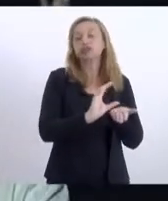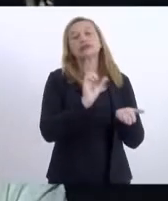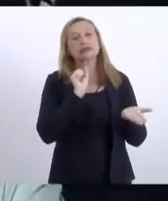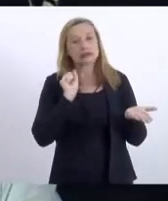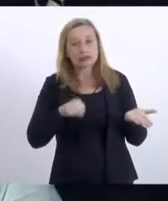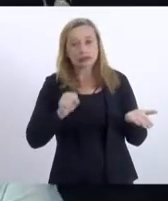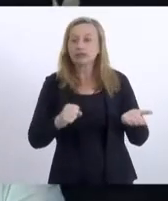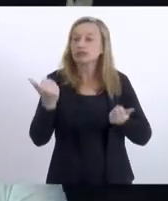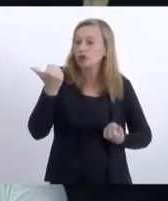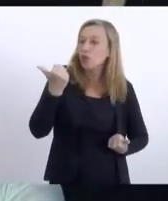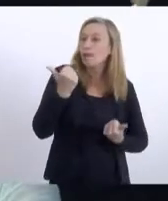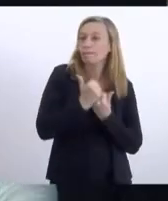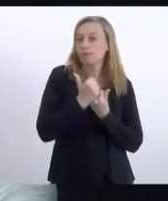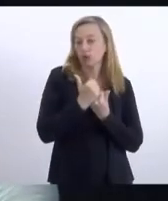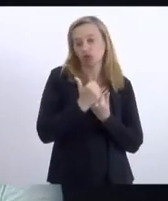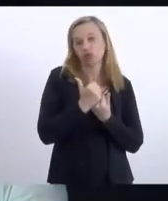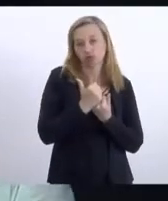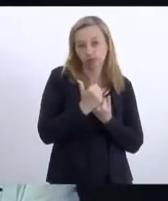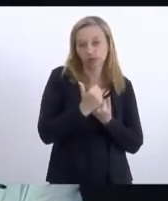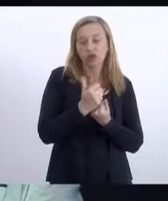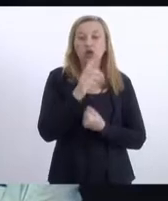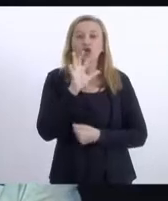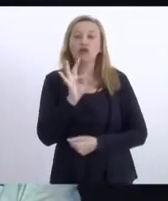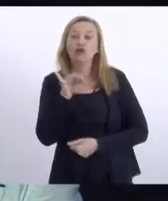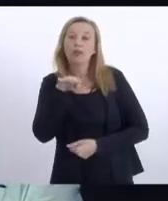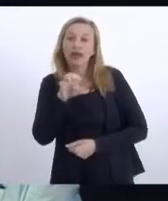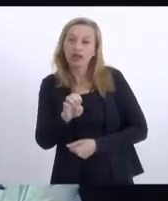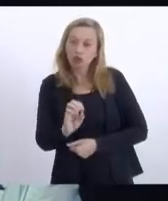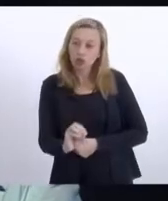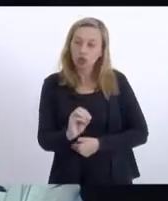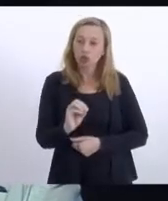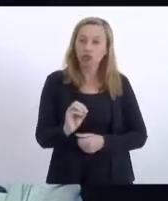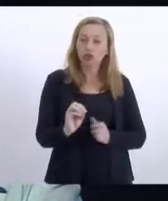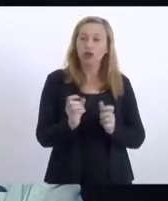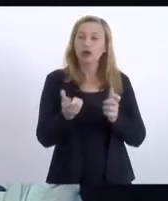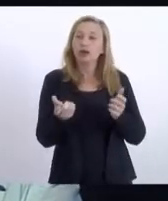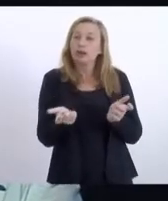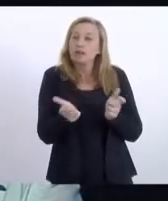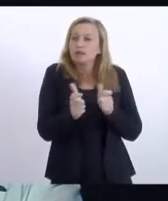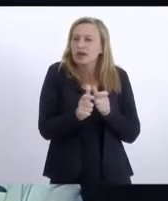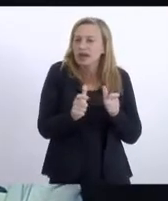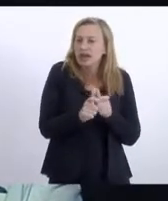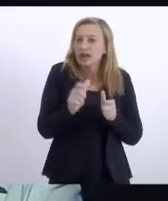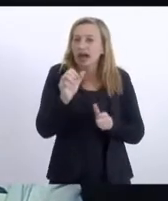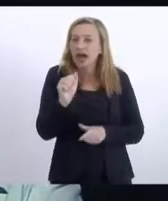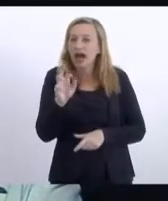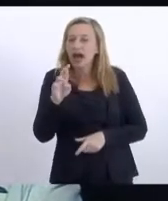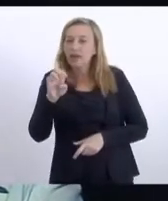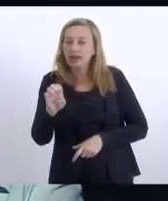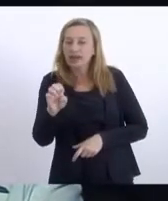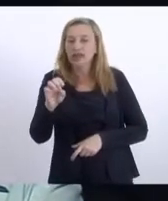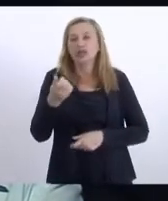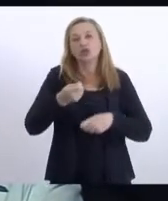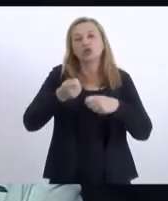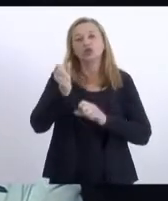para apoio de fomento às pequenas agroindústrias do Norte e Noroeste